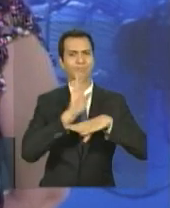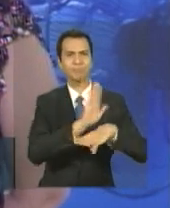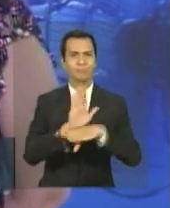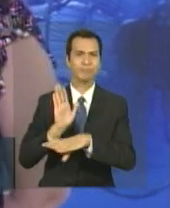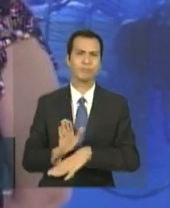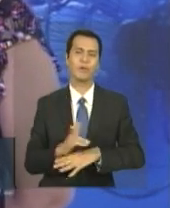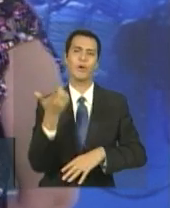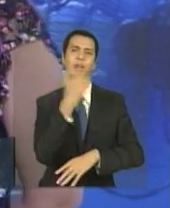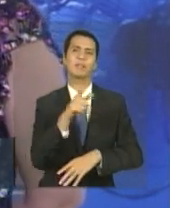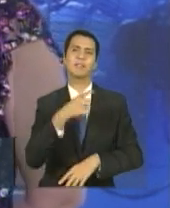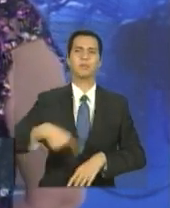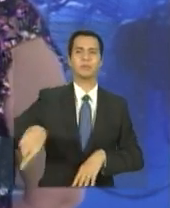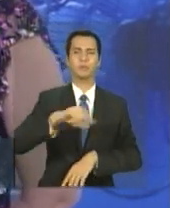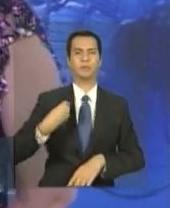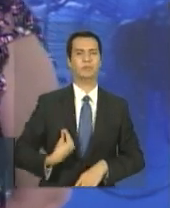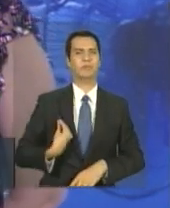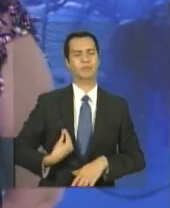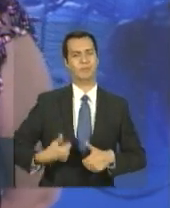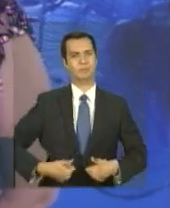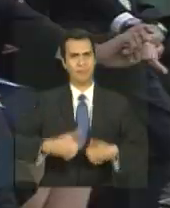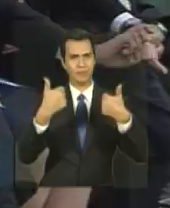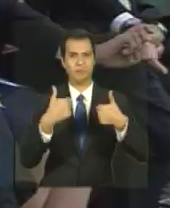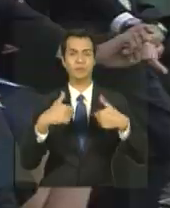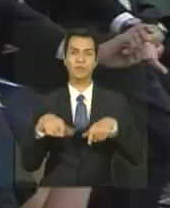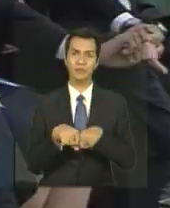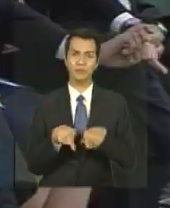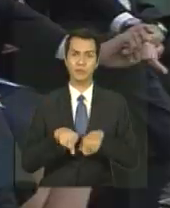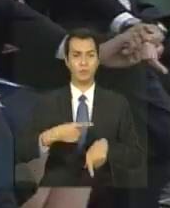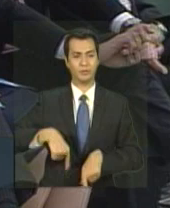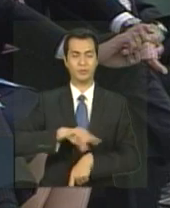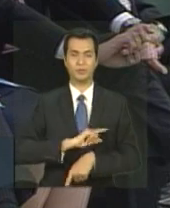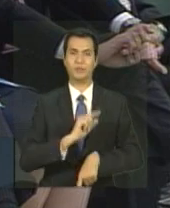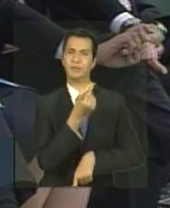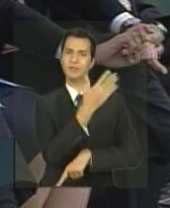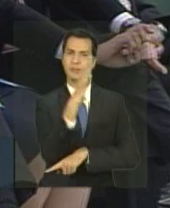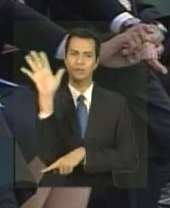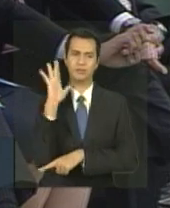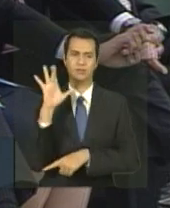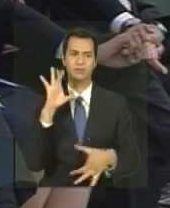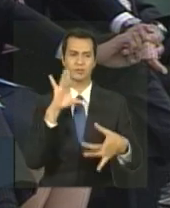e o estabelecimento de relações mais equilibradas com o nosso meio ambiente.